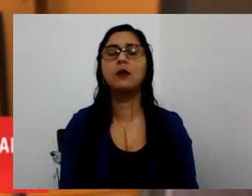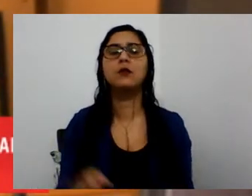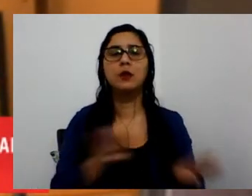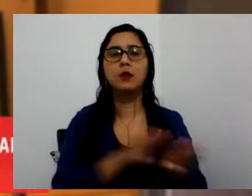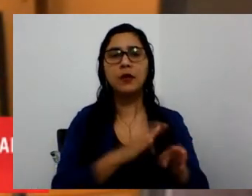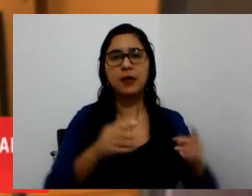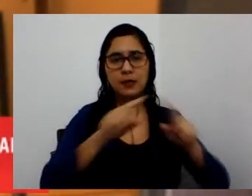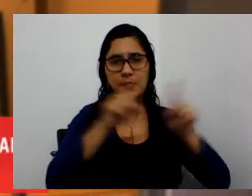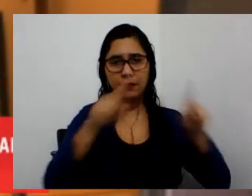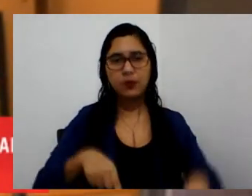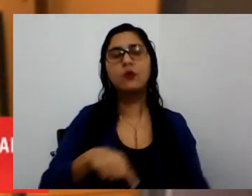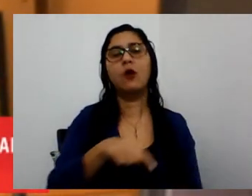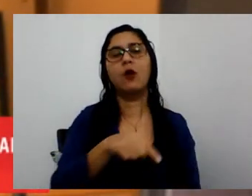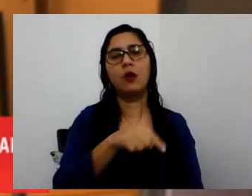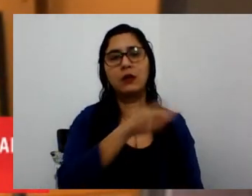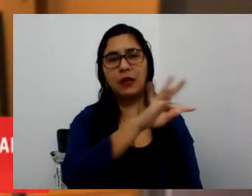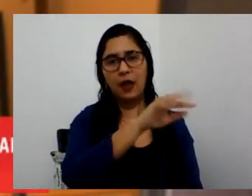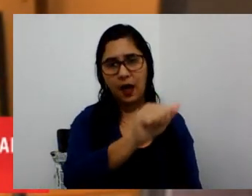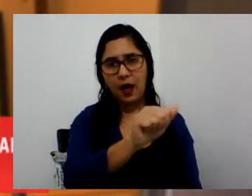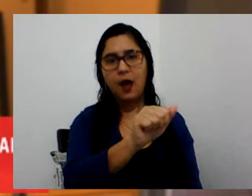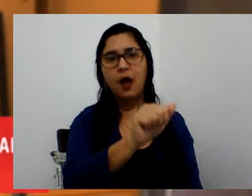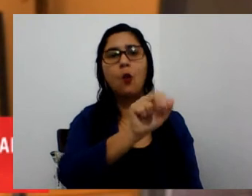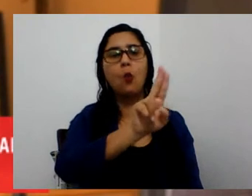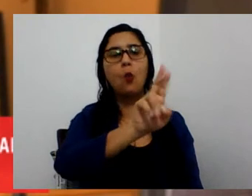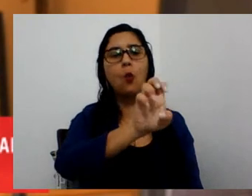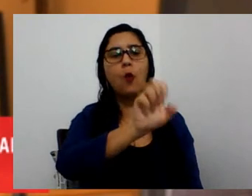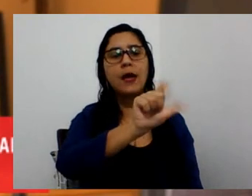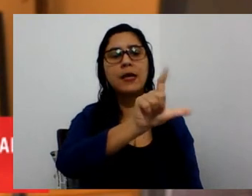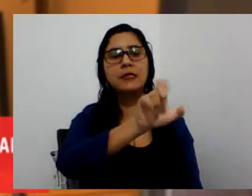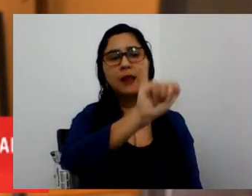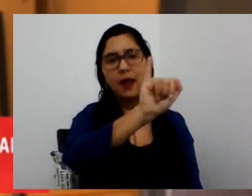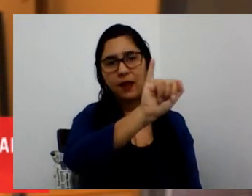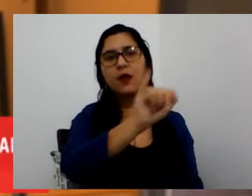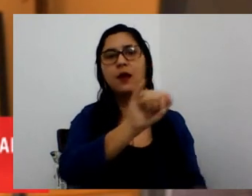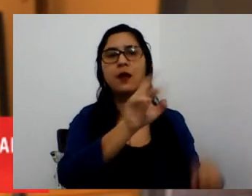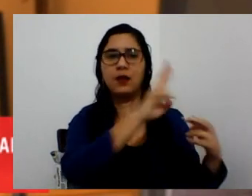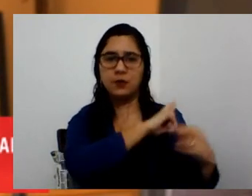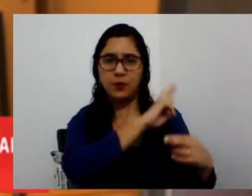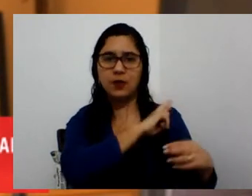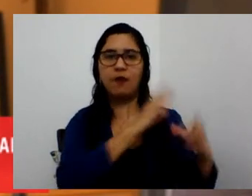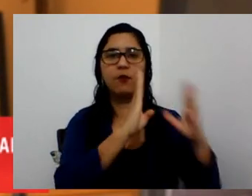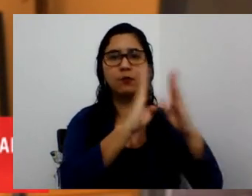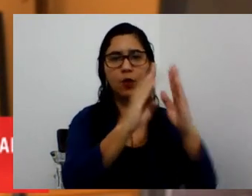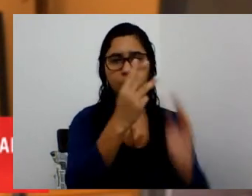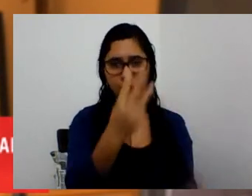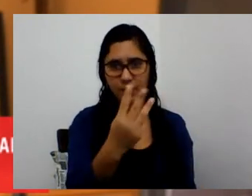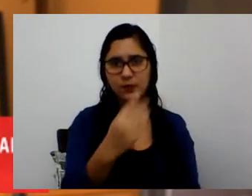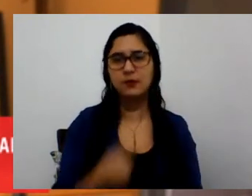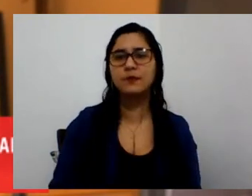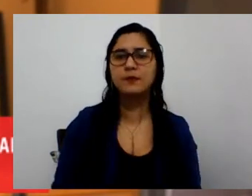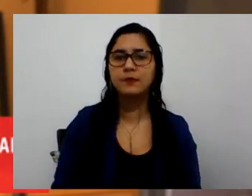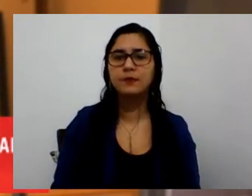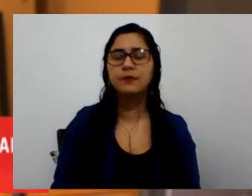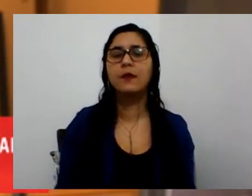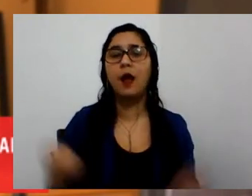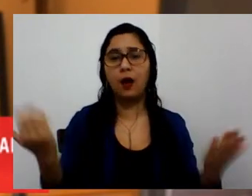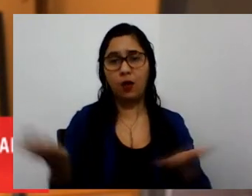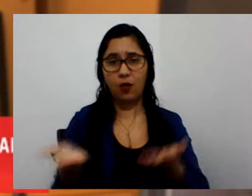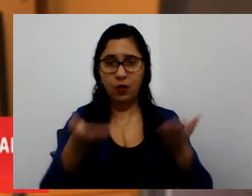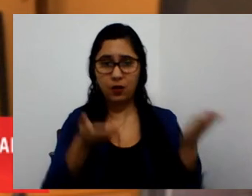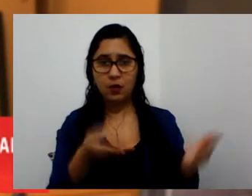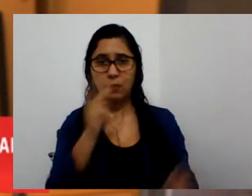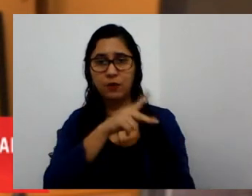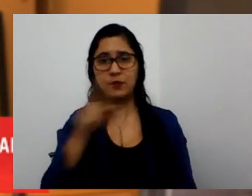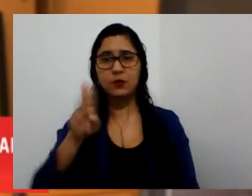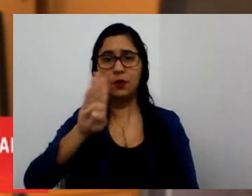administrativo Wesley da Conceição Lopes, que ficará responsável pelo bloco 3. Então, eu passo em seguida a palavra ao professor